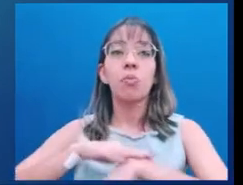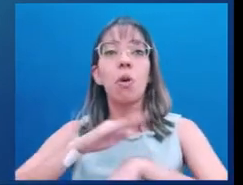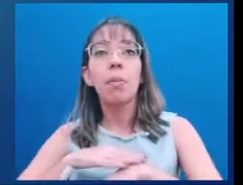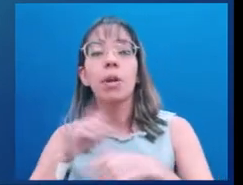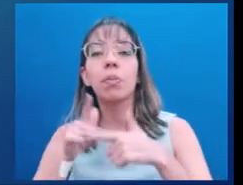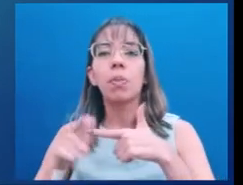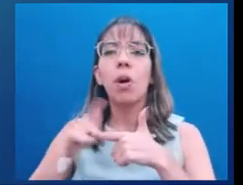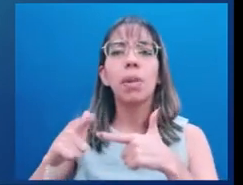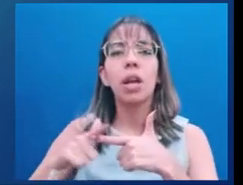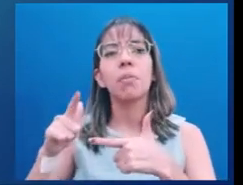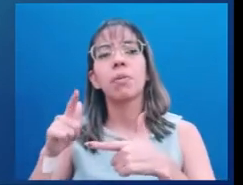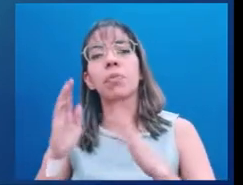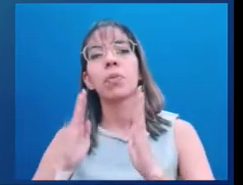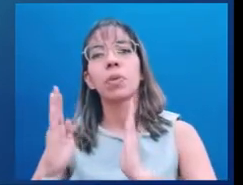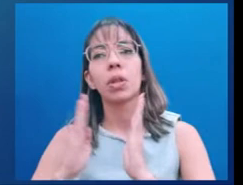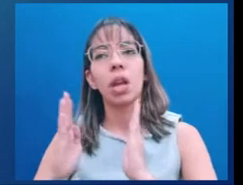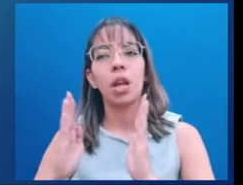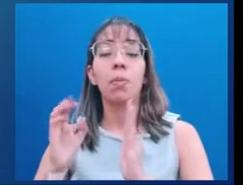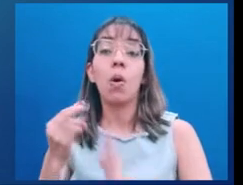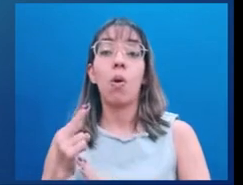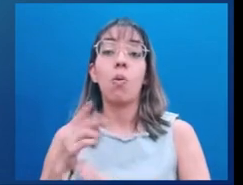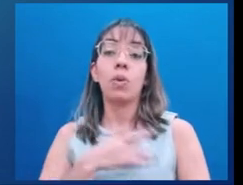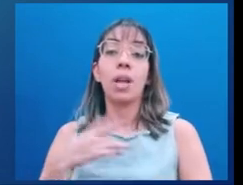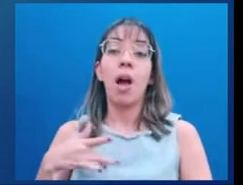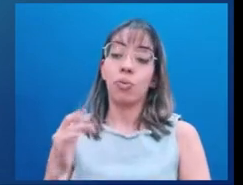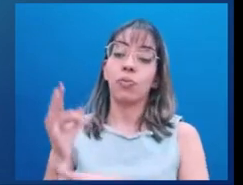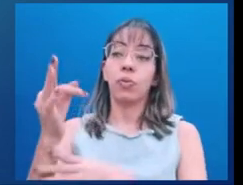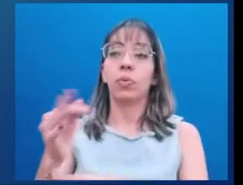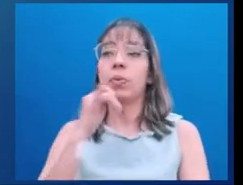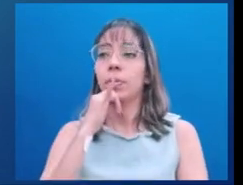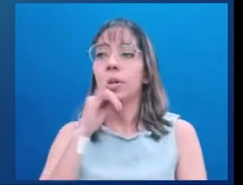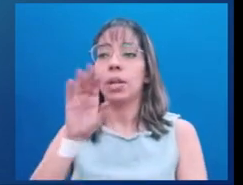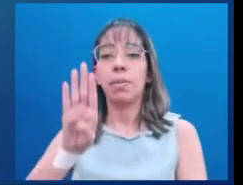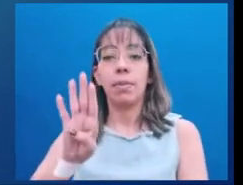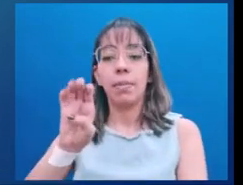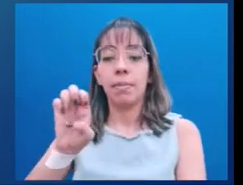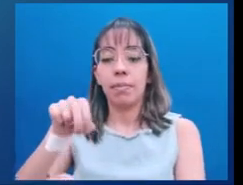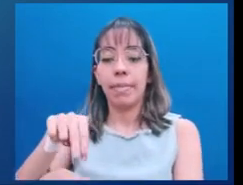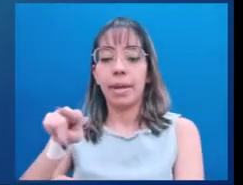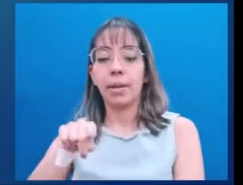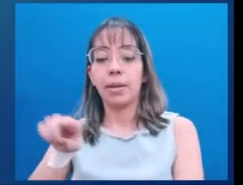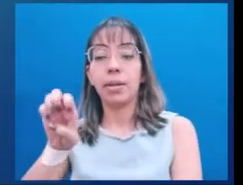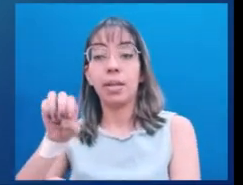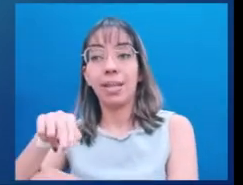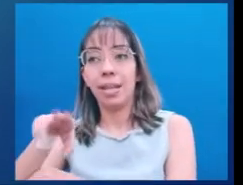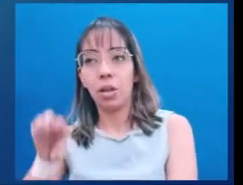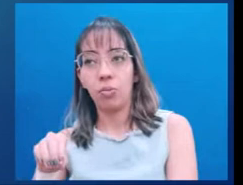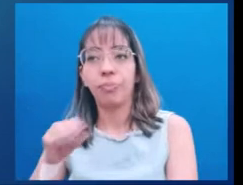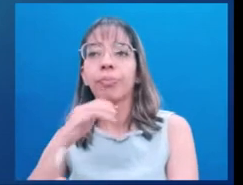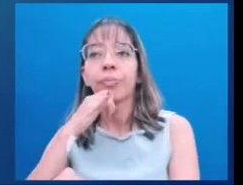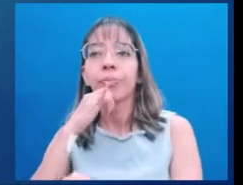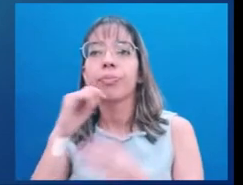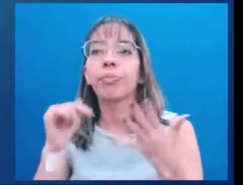temporária ou uma possível sequela, por exemplo, aí o benzeno, o clorofórmio. A escala 1, a gente vê que substâncias